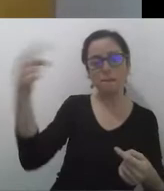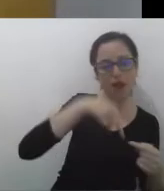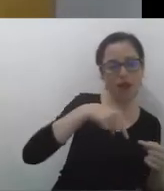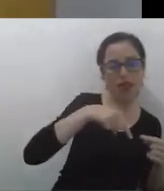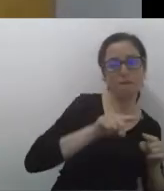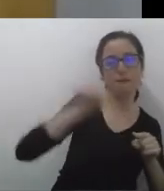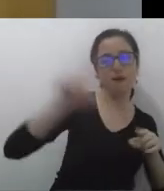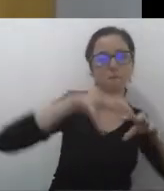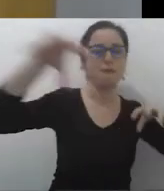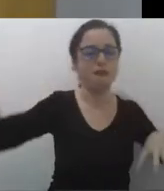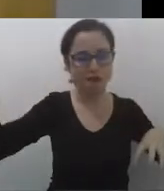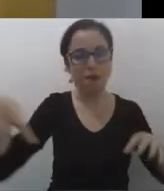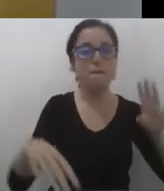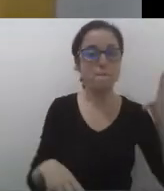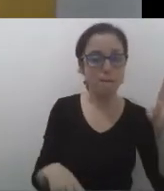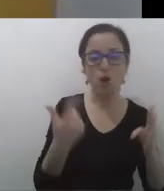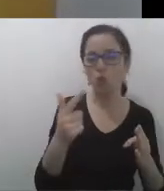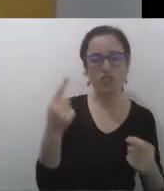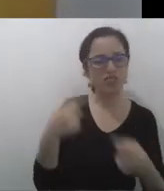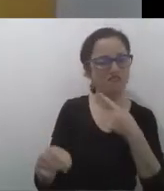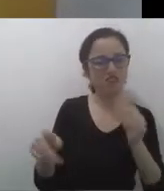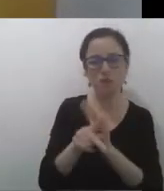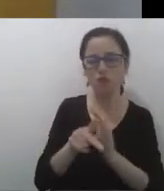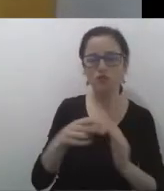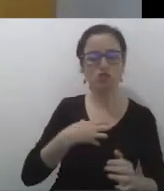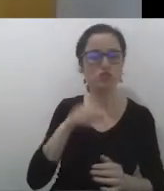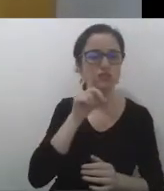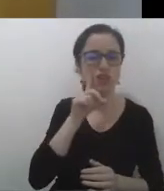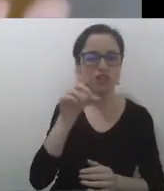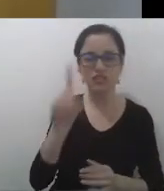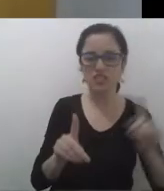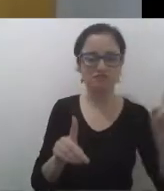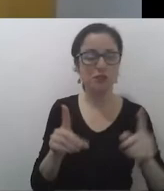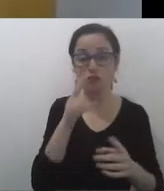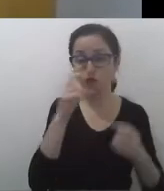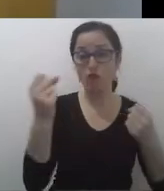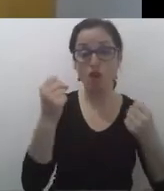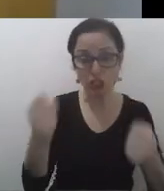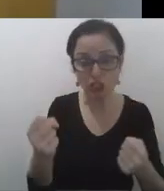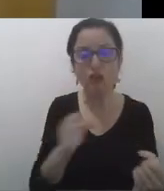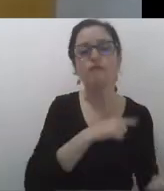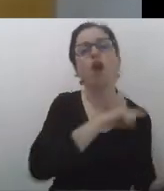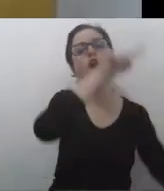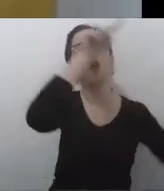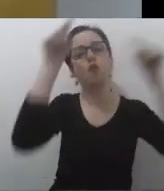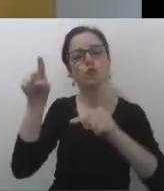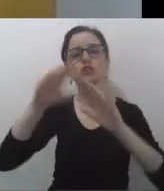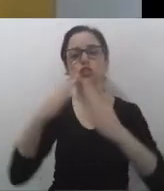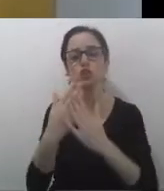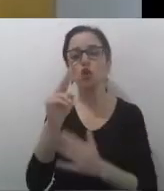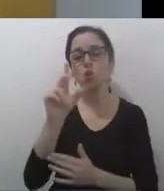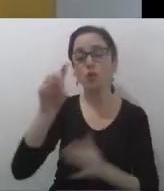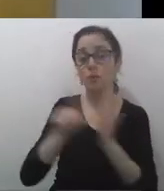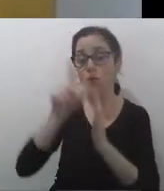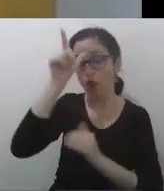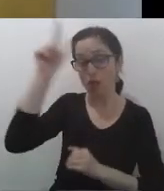para cá e vocês para lá, a gente não tem nada a ver com isso. Bom, então, isso era muito forte. Isso volta a aparecer